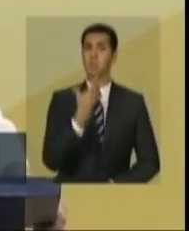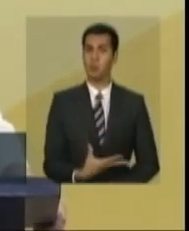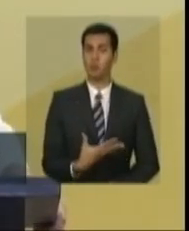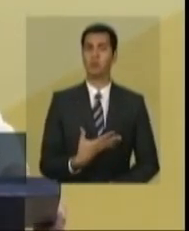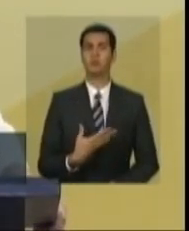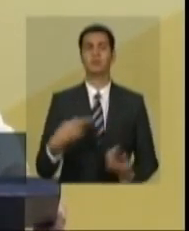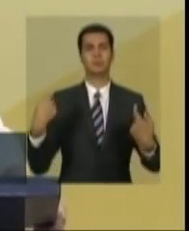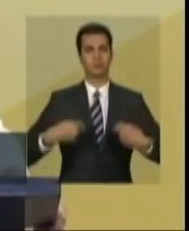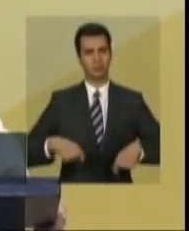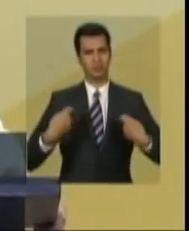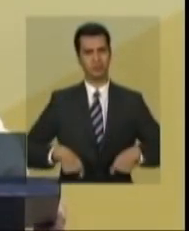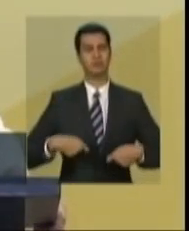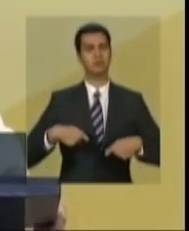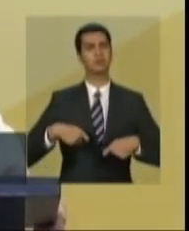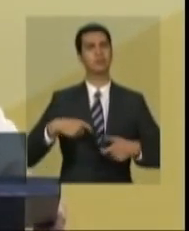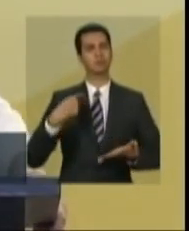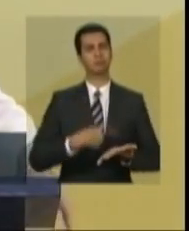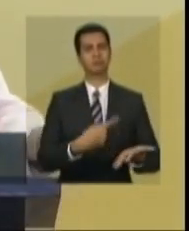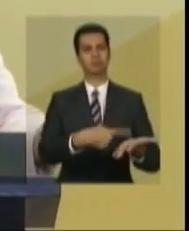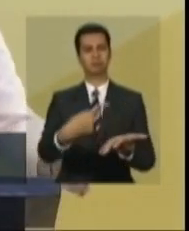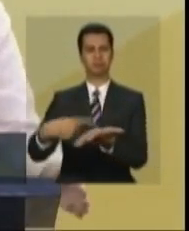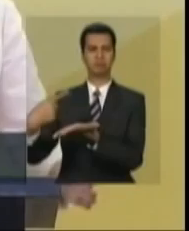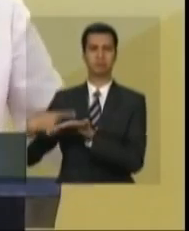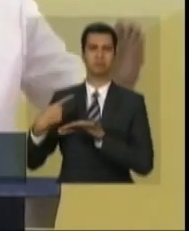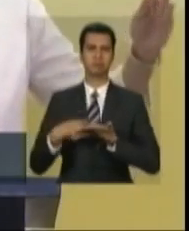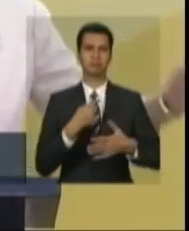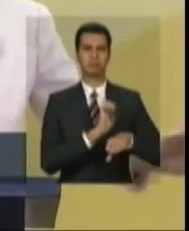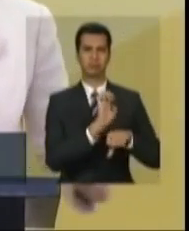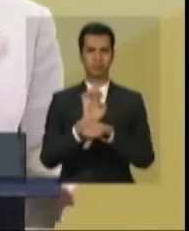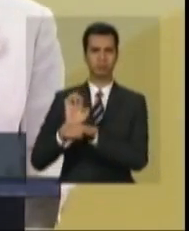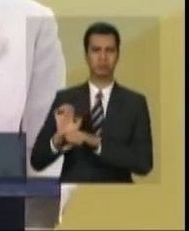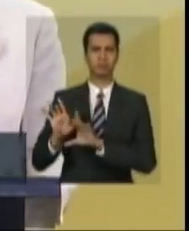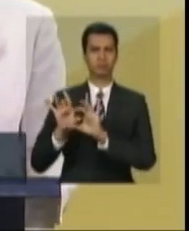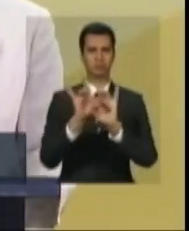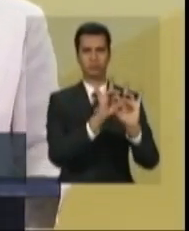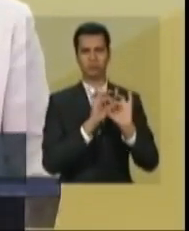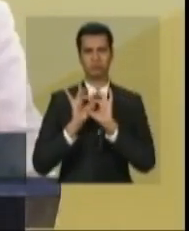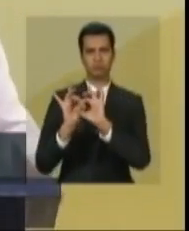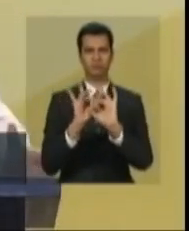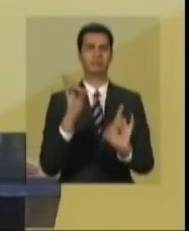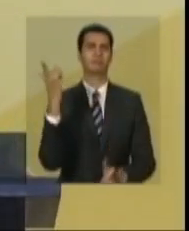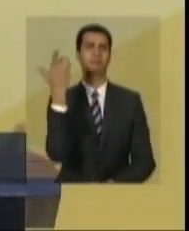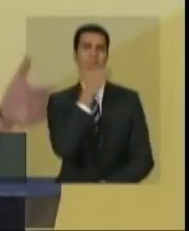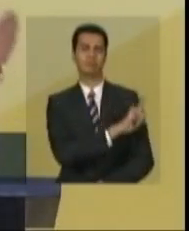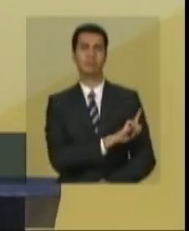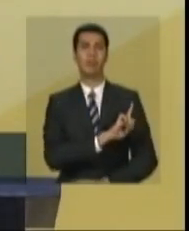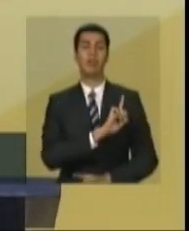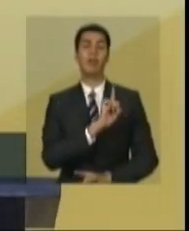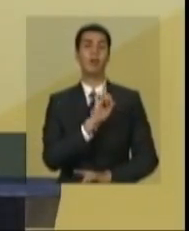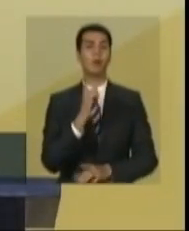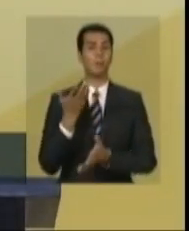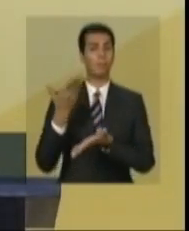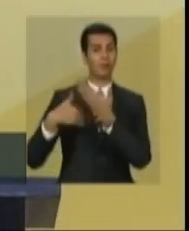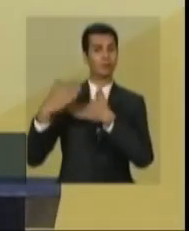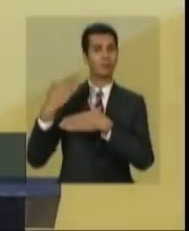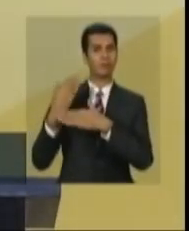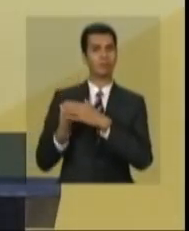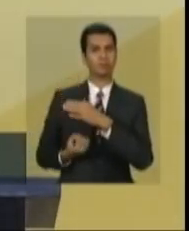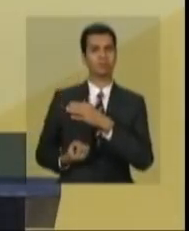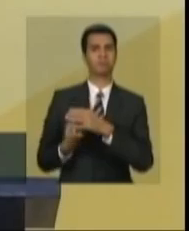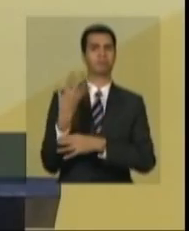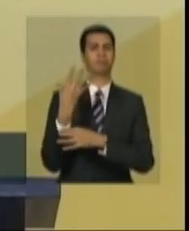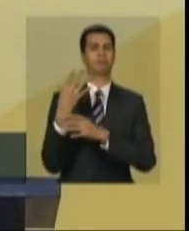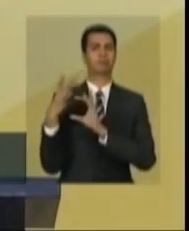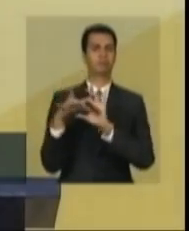parceria republicana que originou o SUS e que hoje nós reiteramos